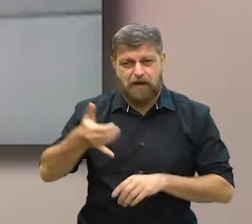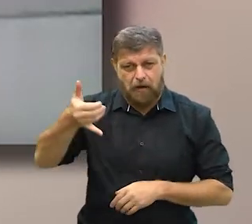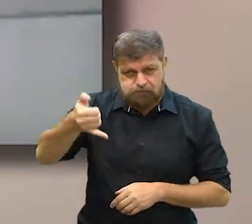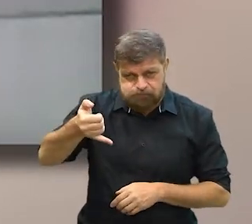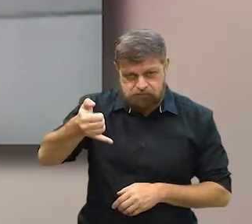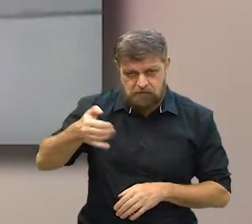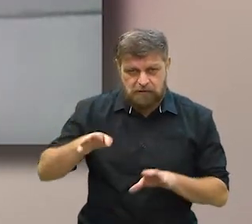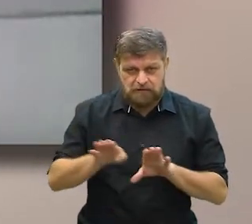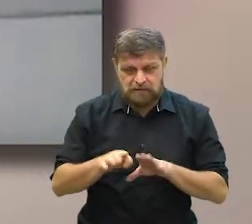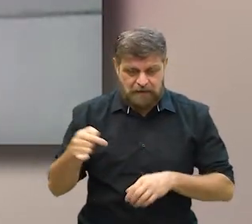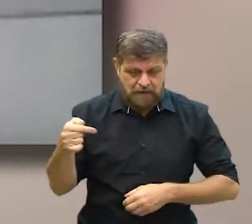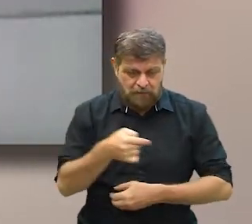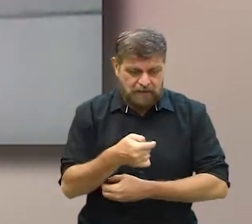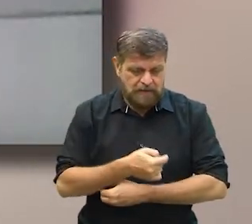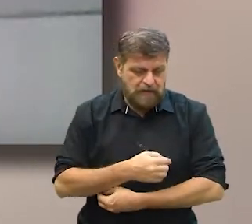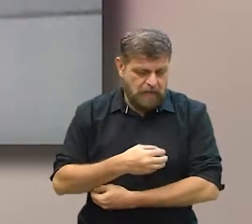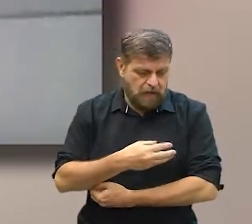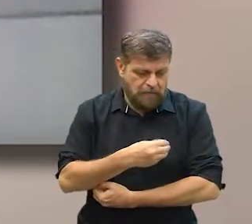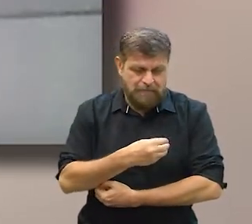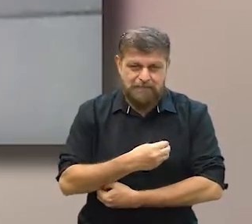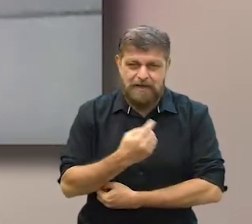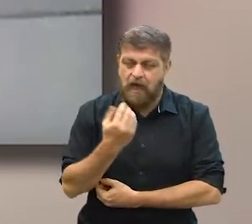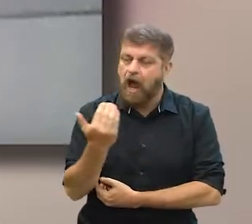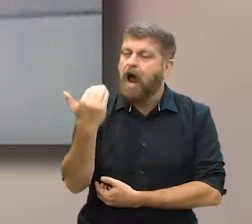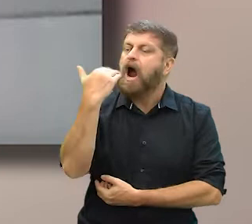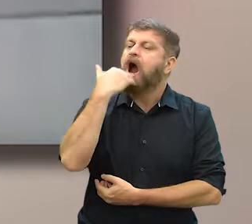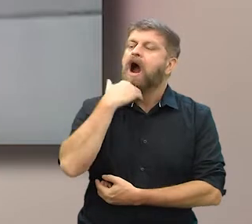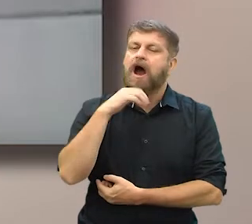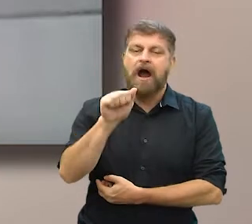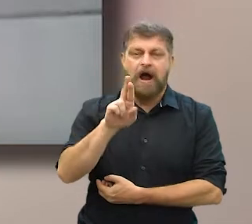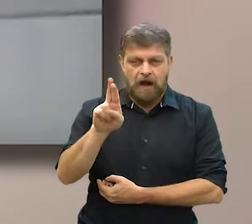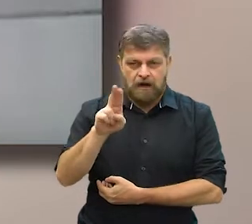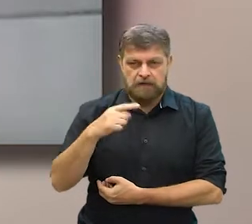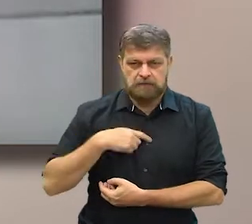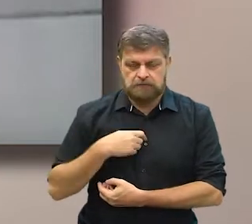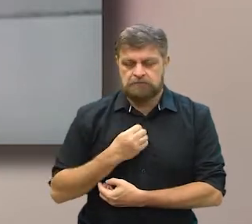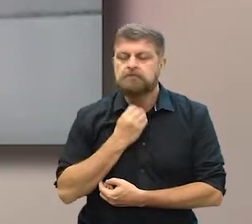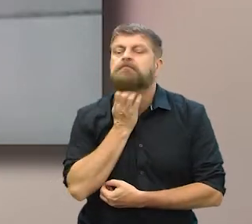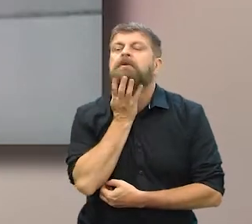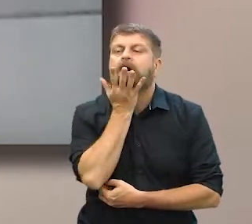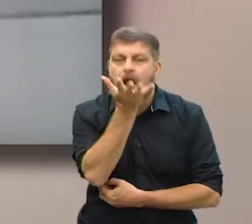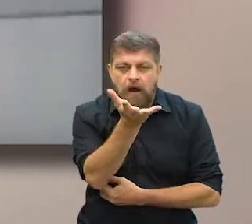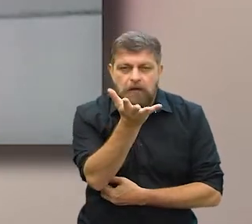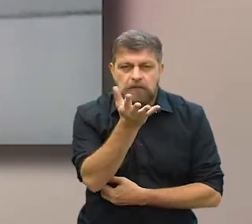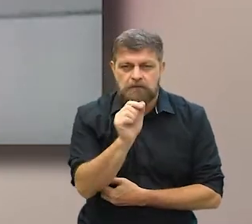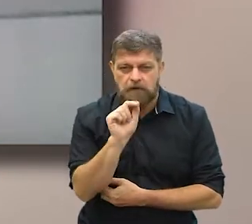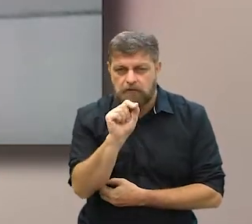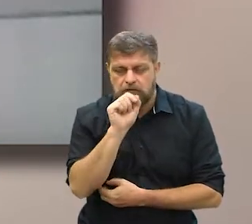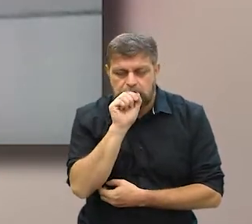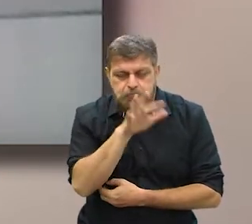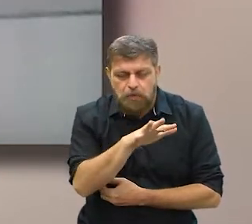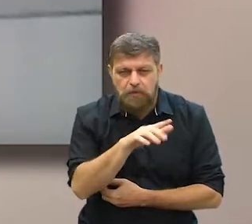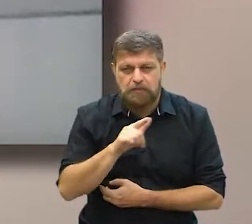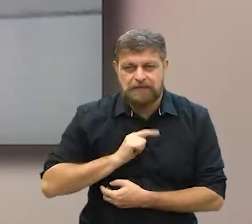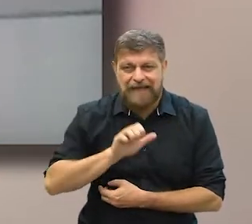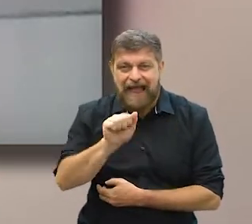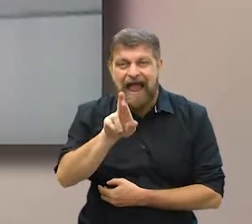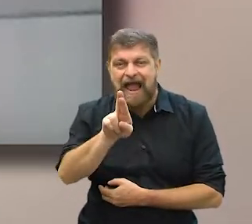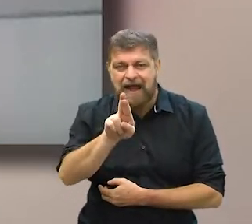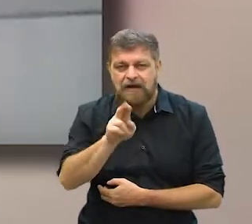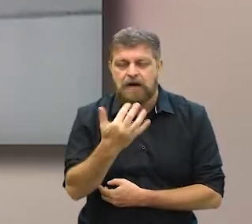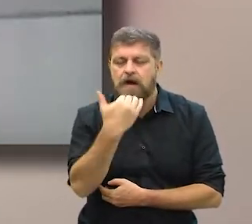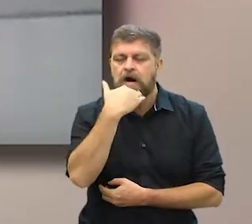de vida, são gases. Gases de montão, porque todo bebê engole ar quando mama. Tanto engole